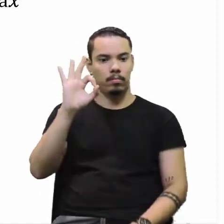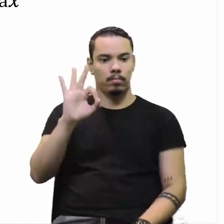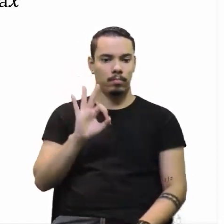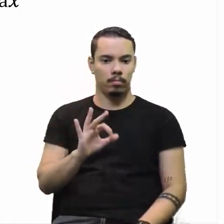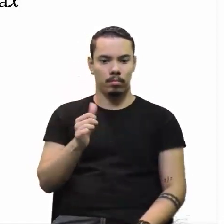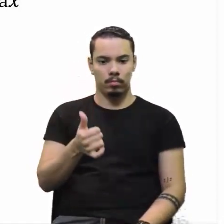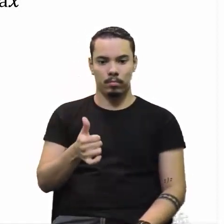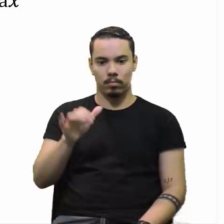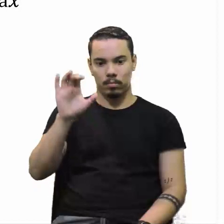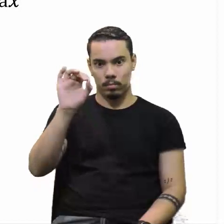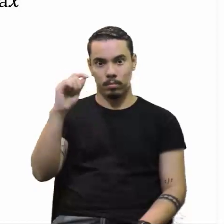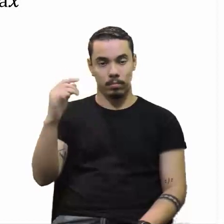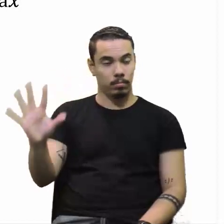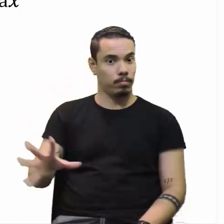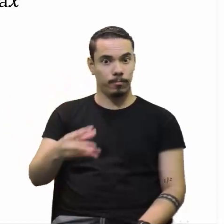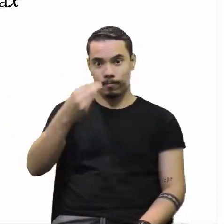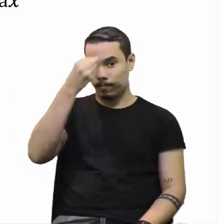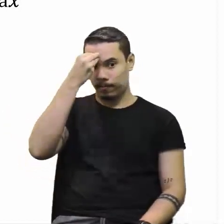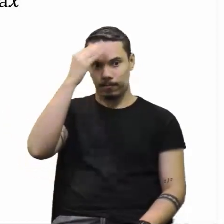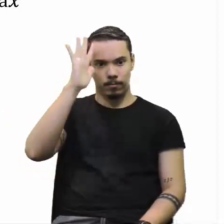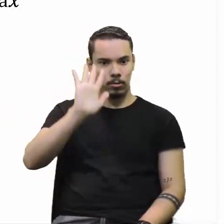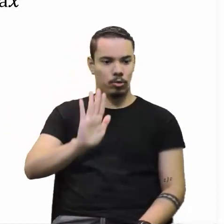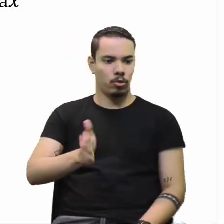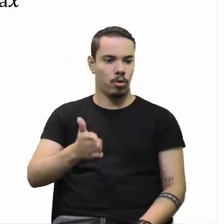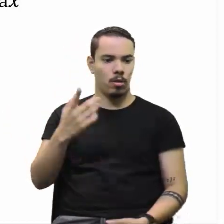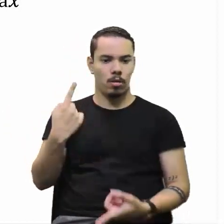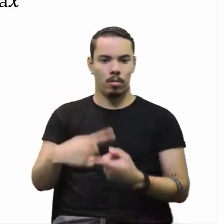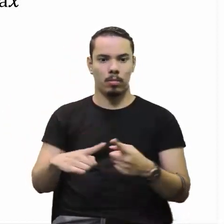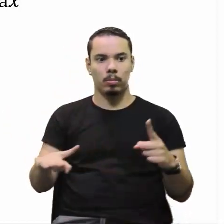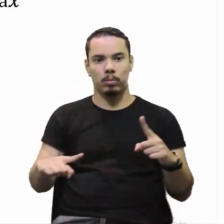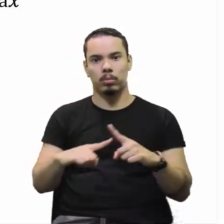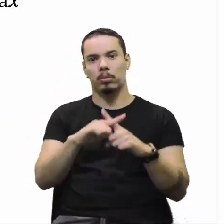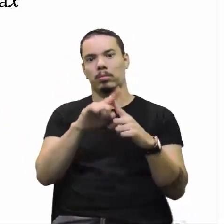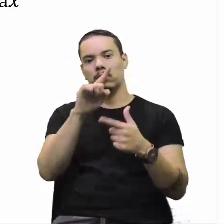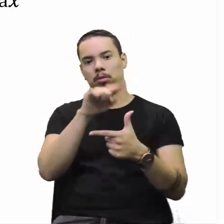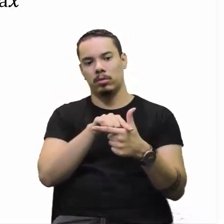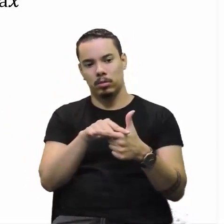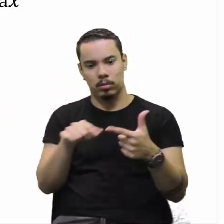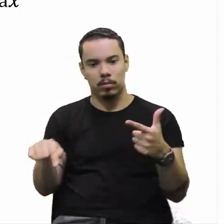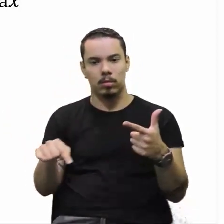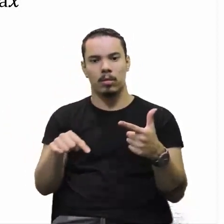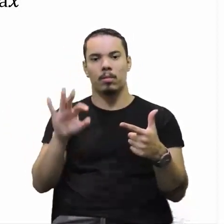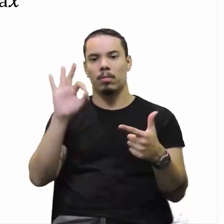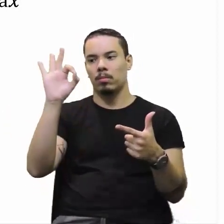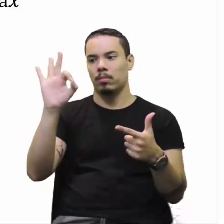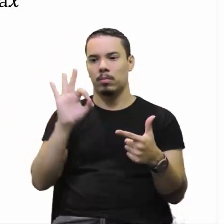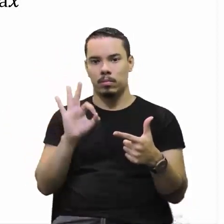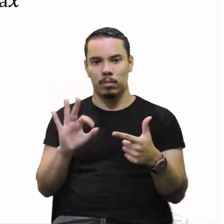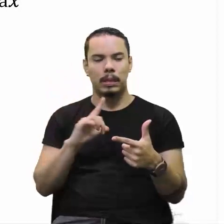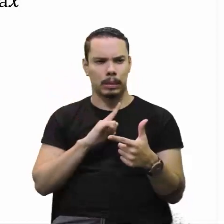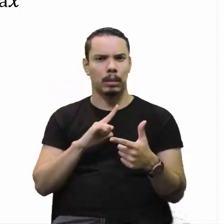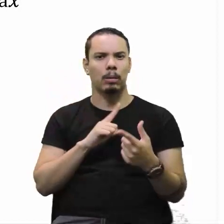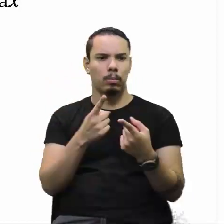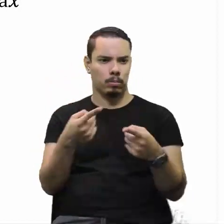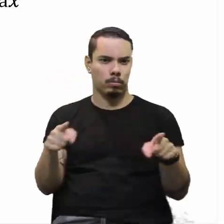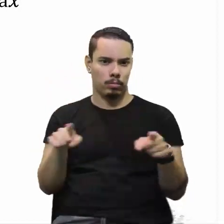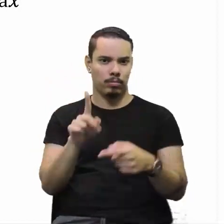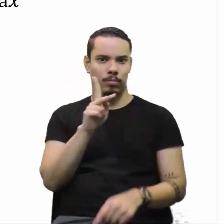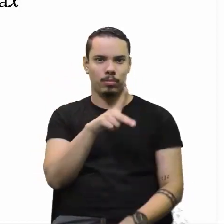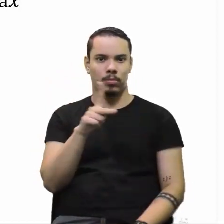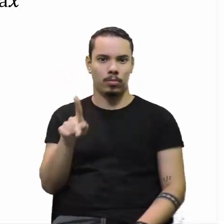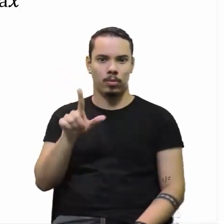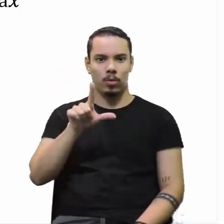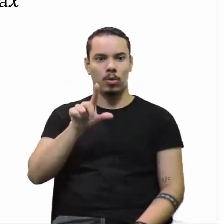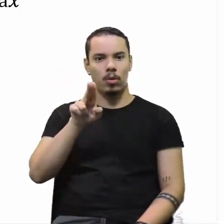aí na mente. Multiplicação, divisão, potência de potência. Tem até a musiquinha que a Lúcia canta